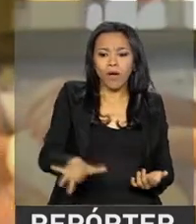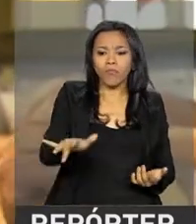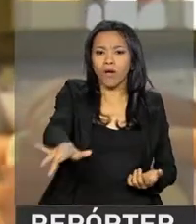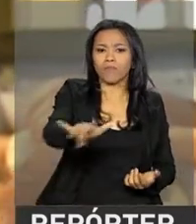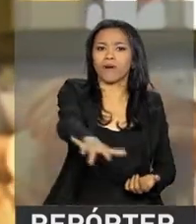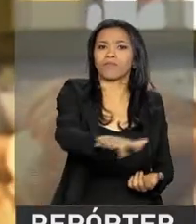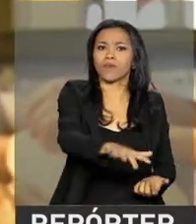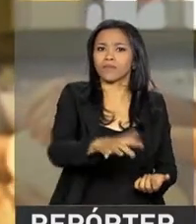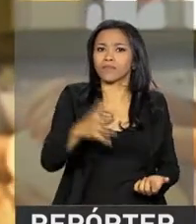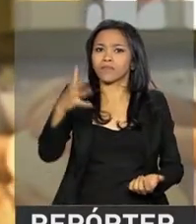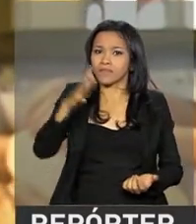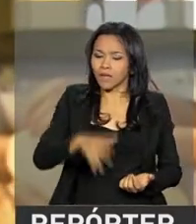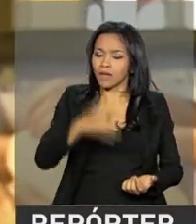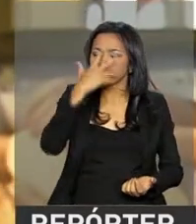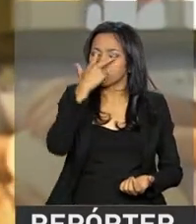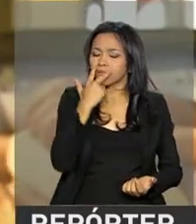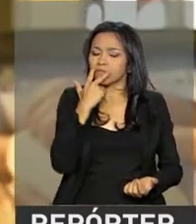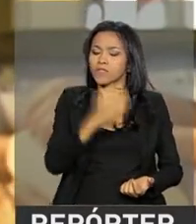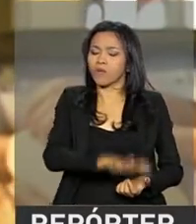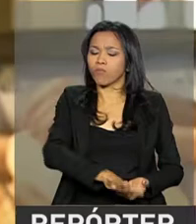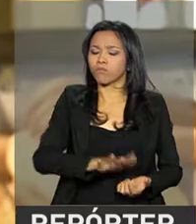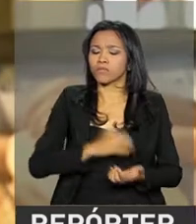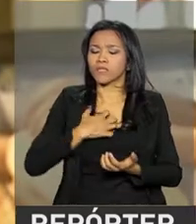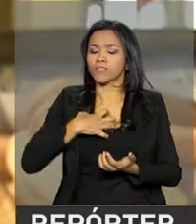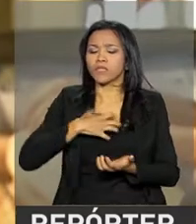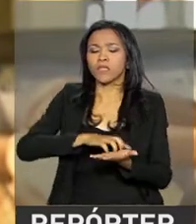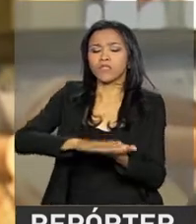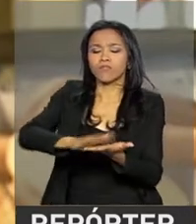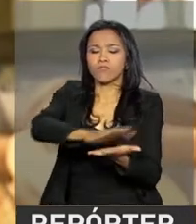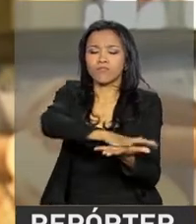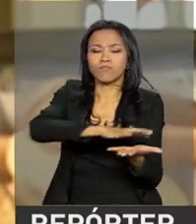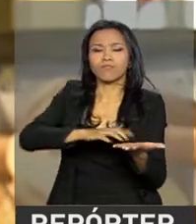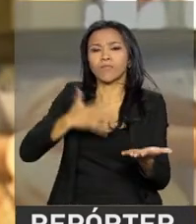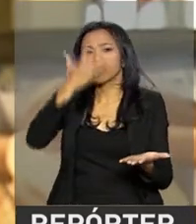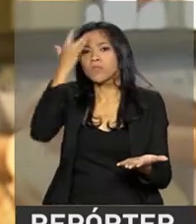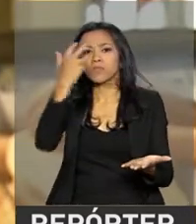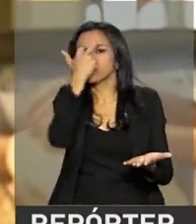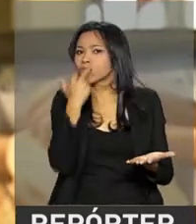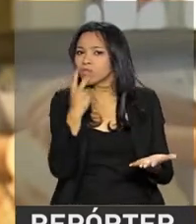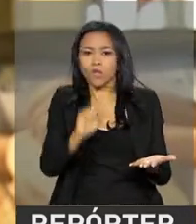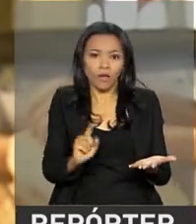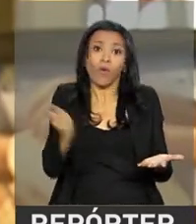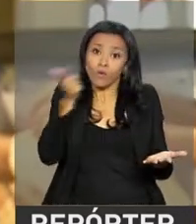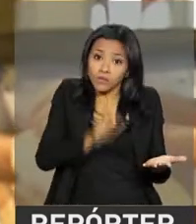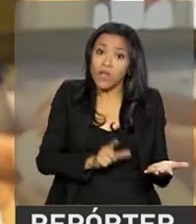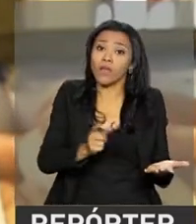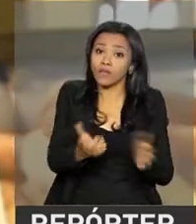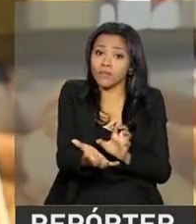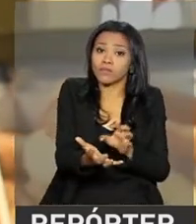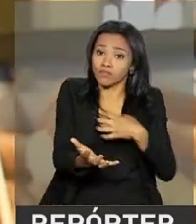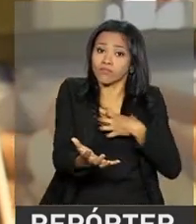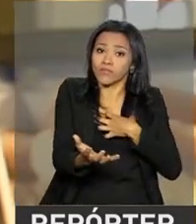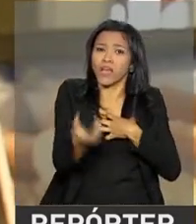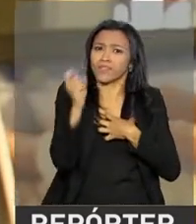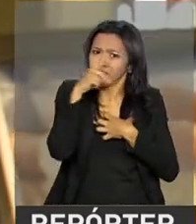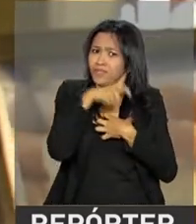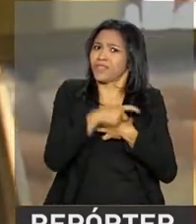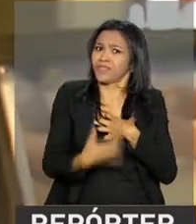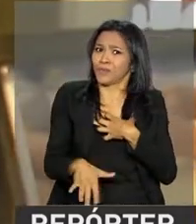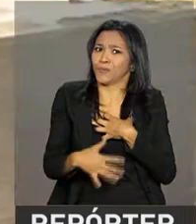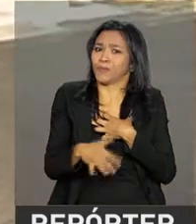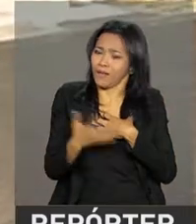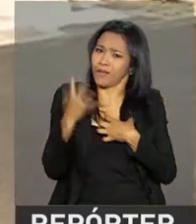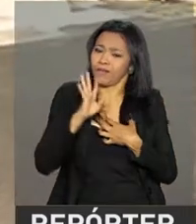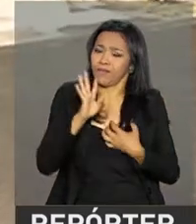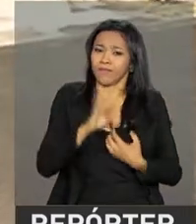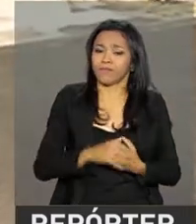tenta privar a visão para tentar sentir, né, o que as pessoas que não enxergam conseguem ver com as mãos, que é muito difícil, mas é